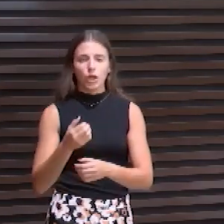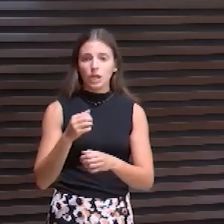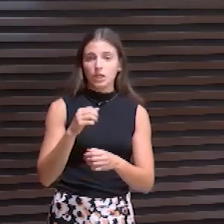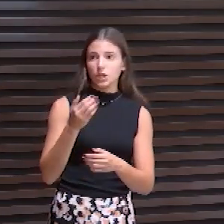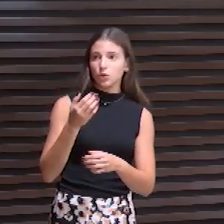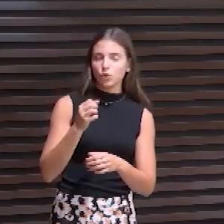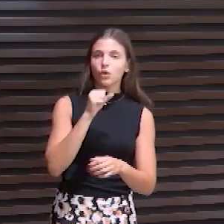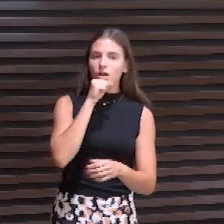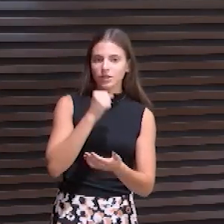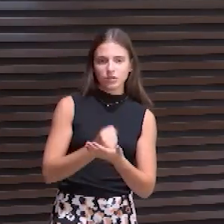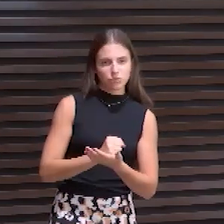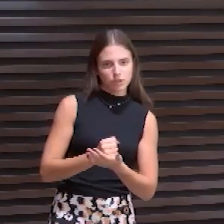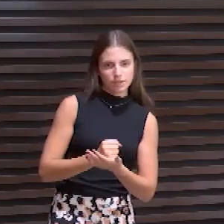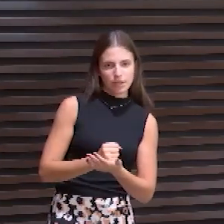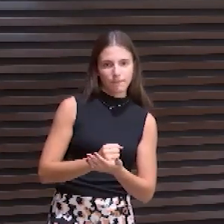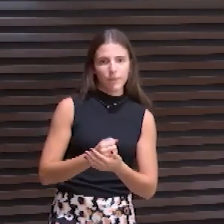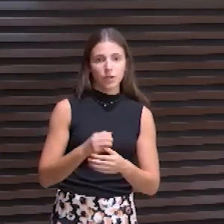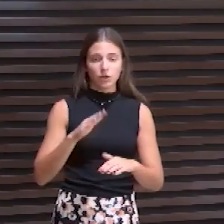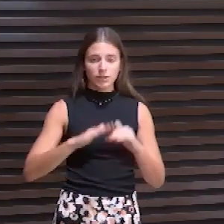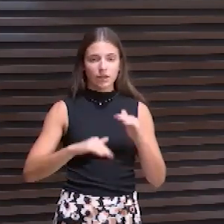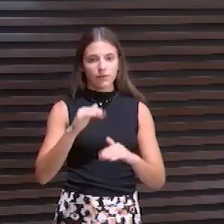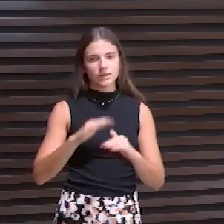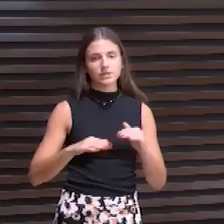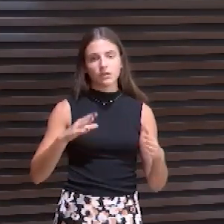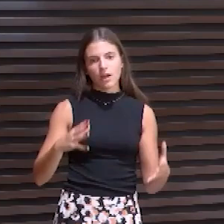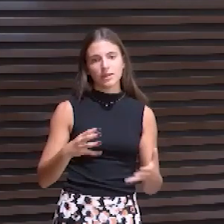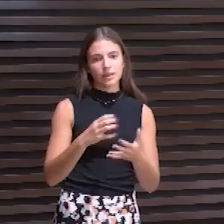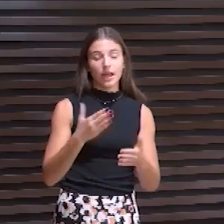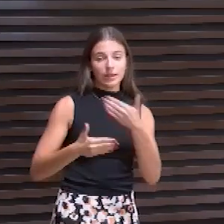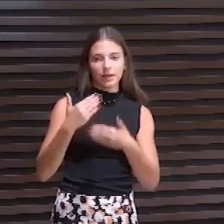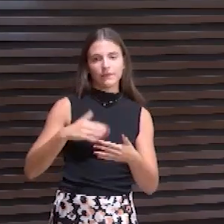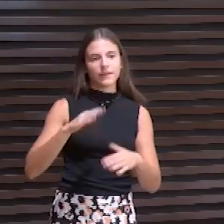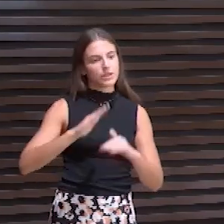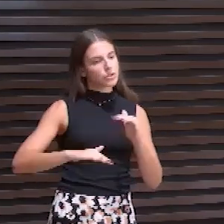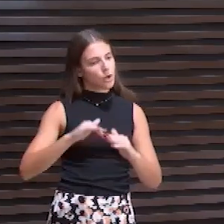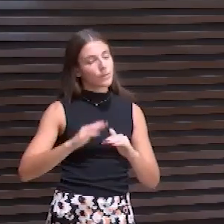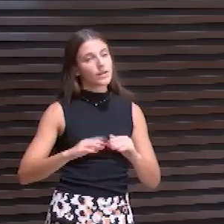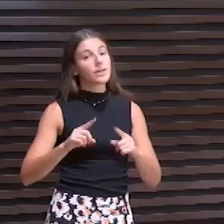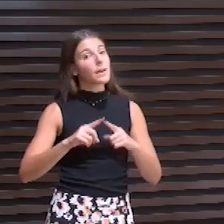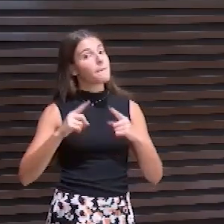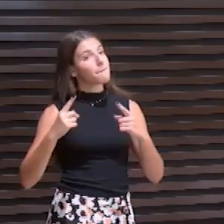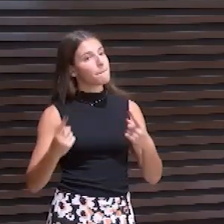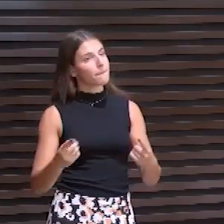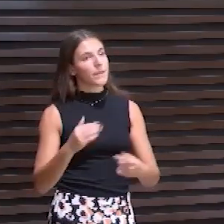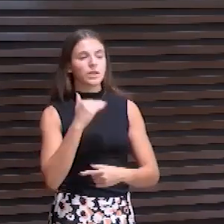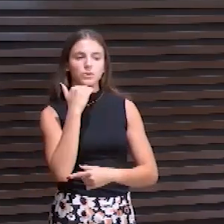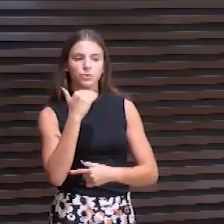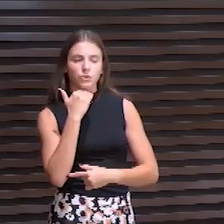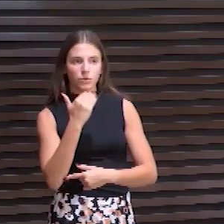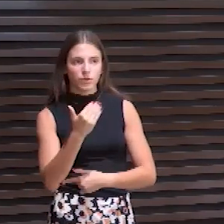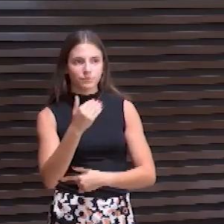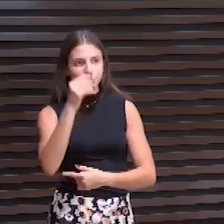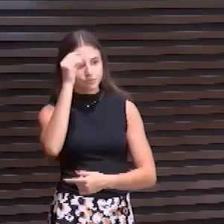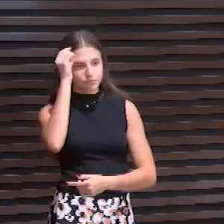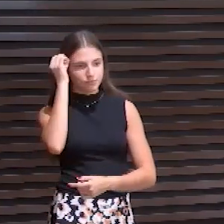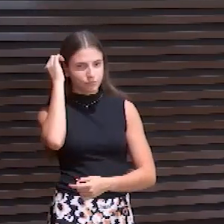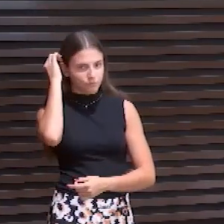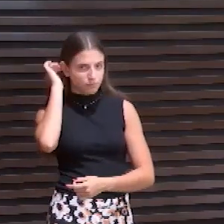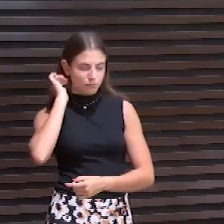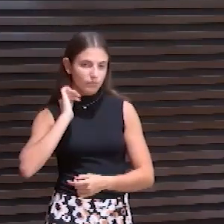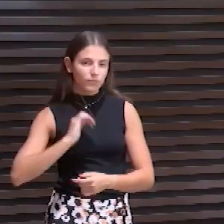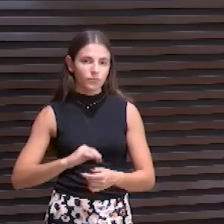A salvação sempre foi em Cristo. Para aqueles de antes, olhando